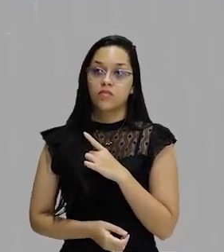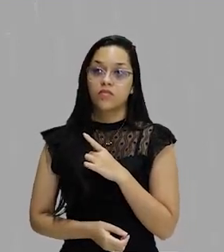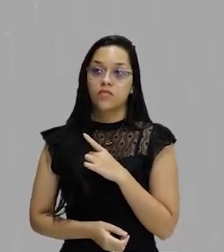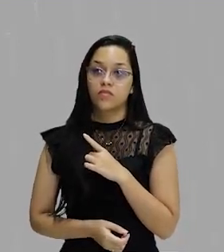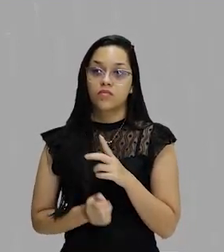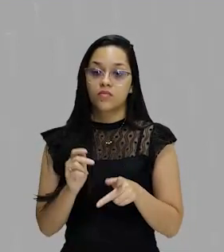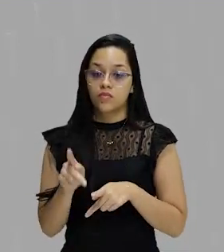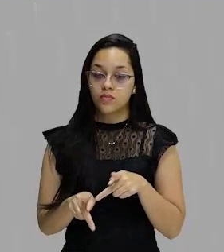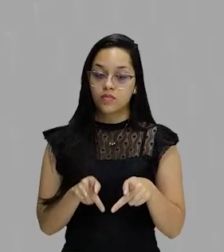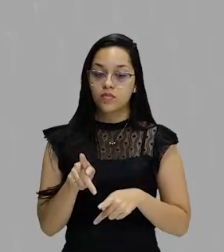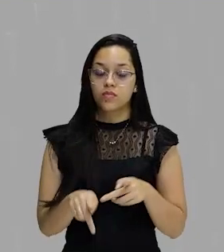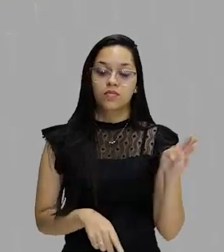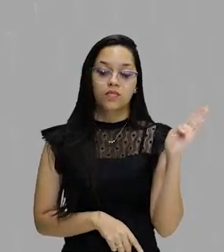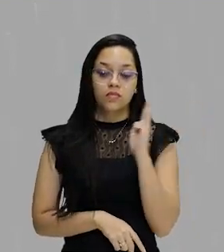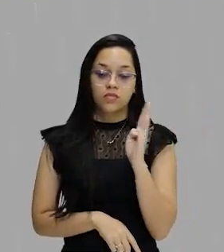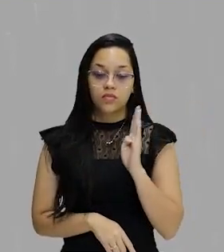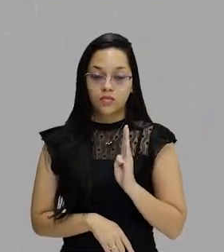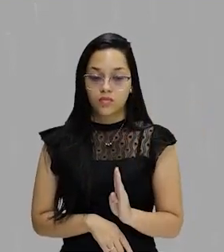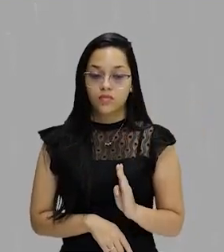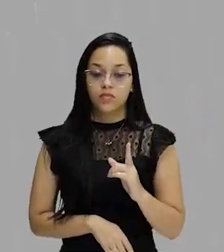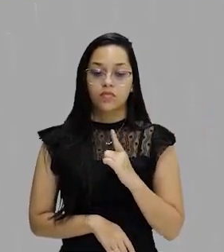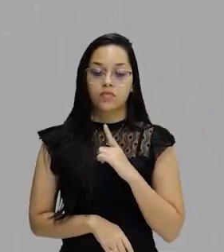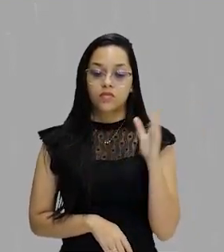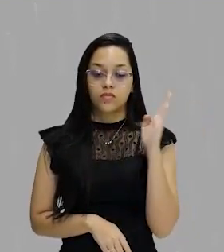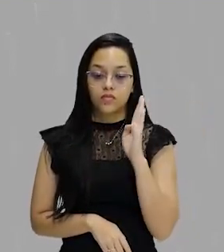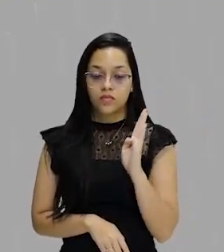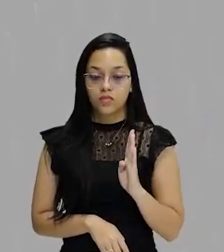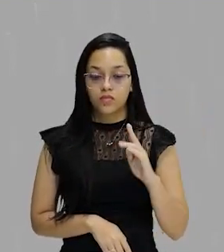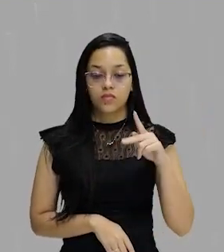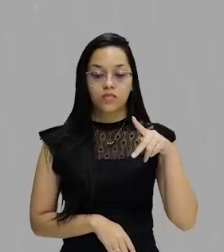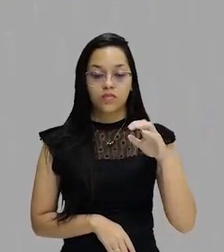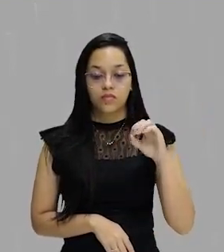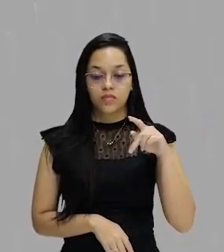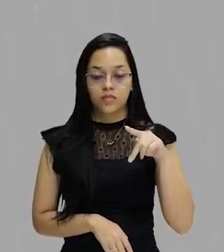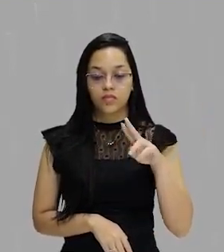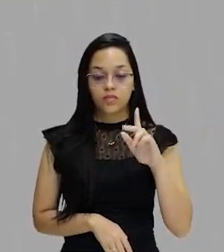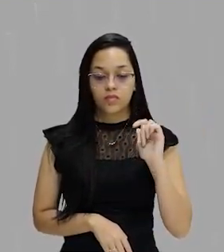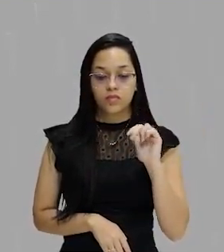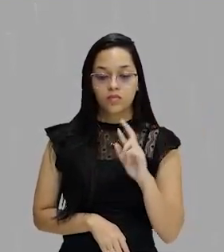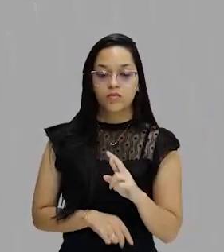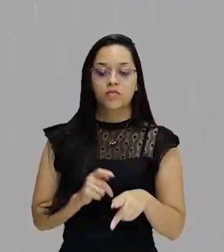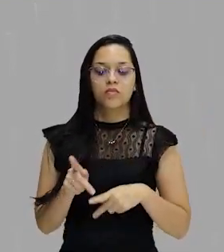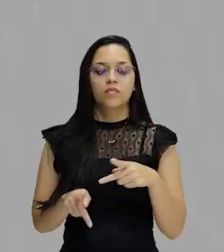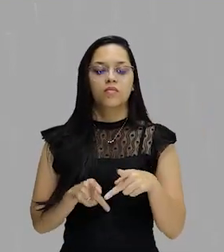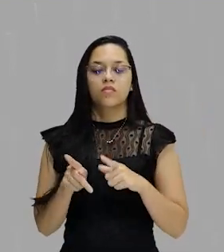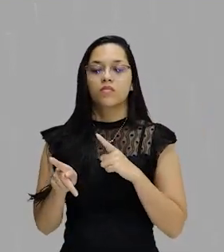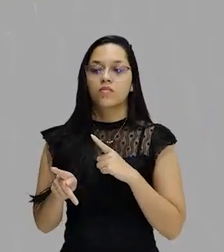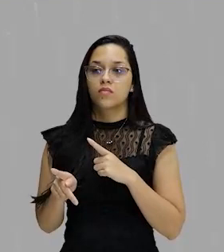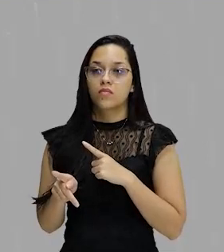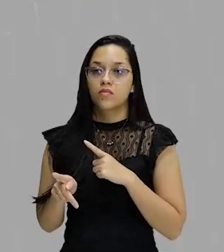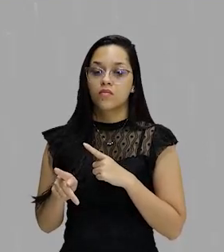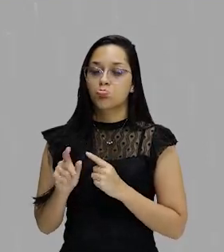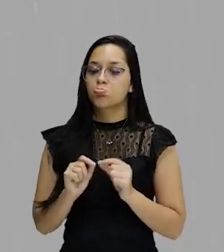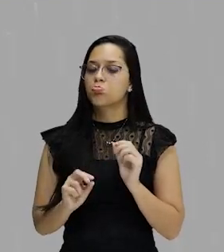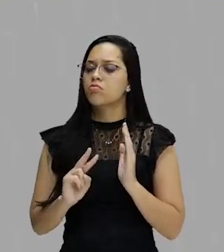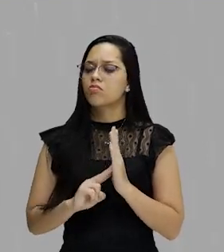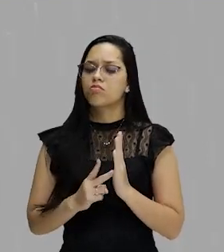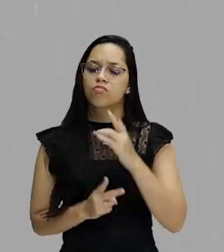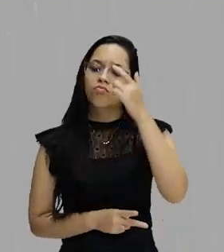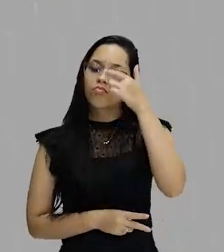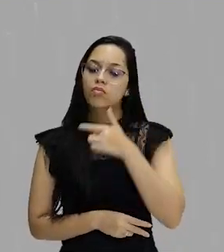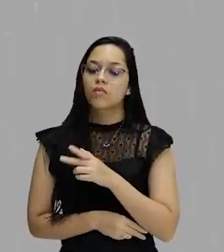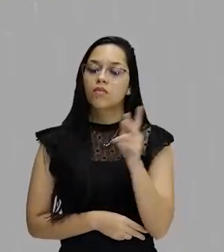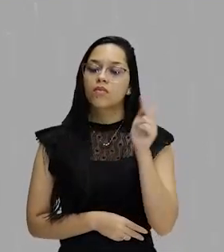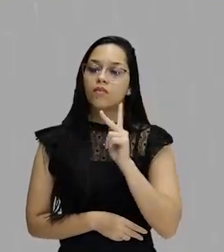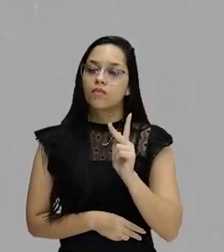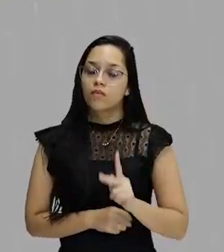o povo brasileiro. Então, o nacional popular tem a ver com o resgate do que é ser brasileiro, do